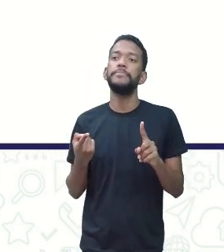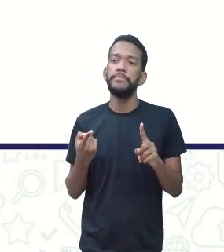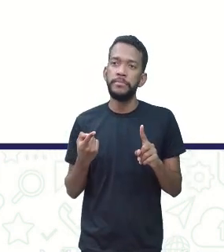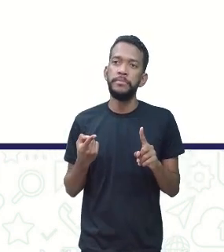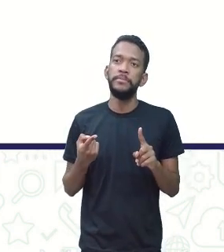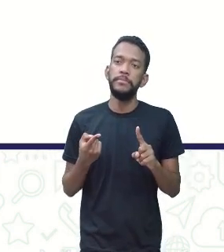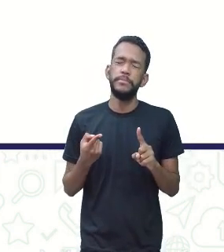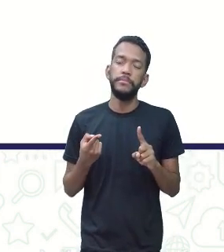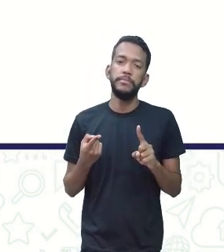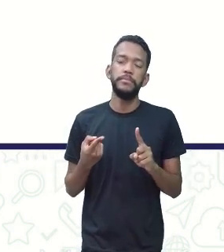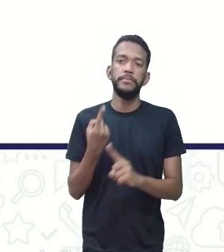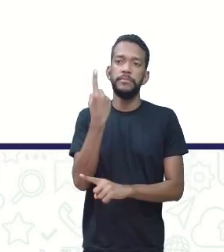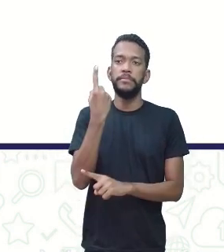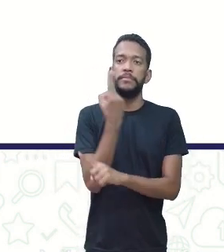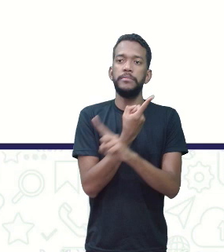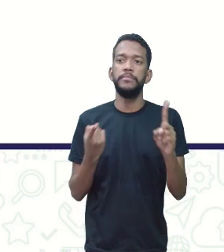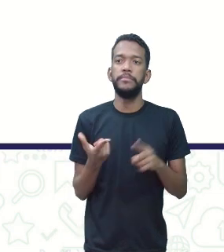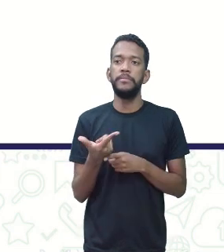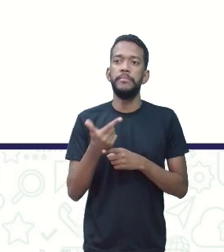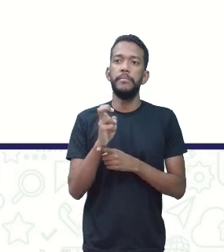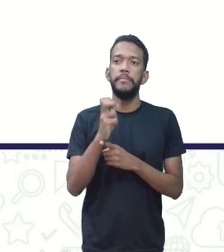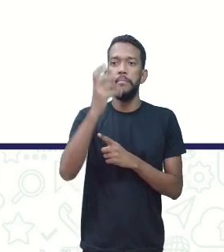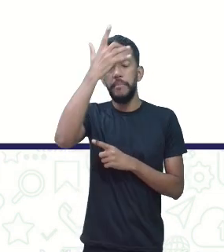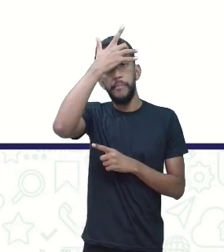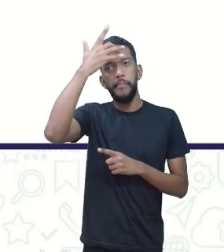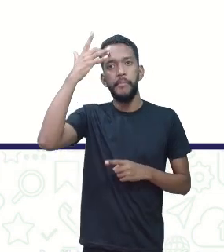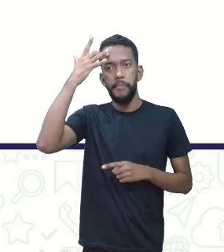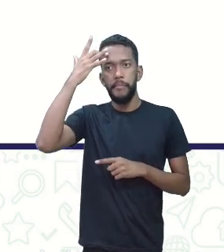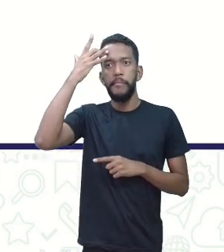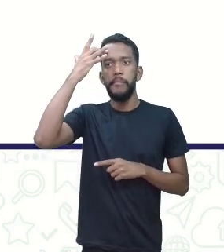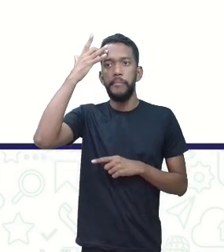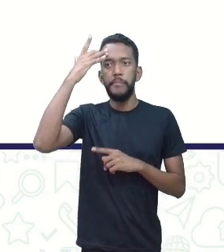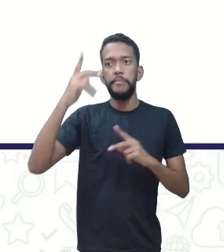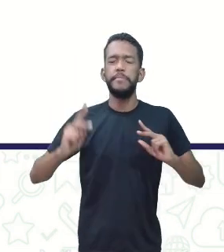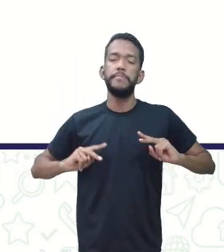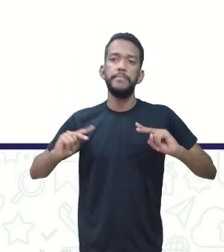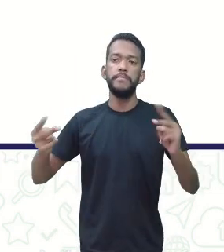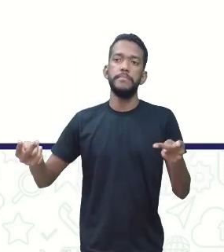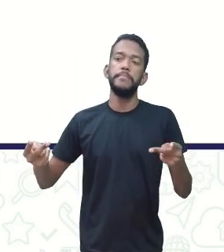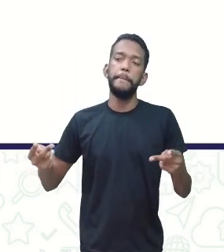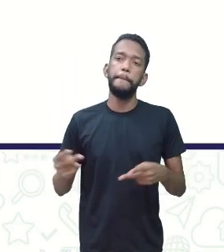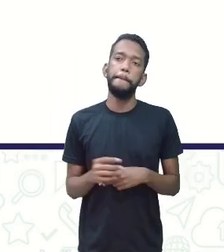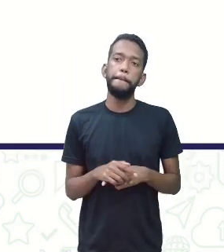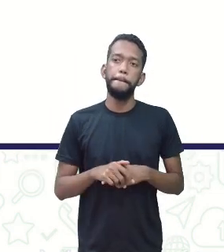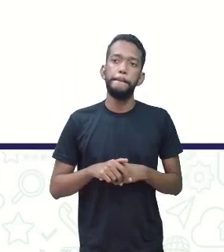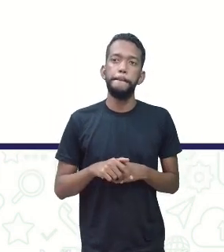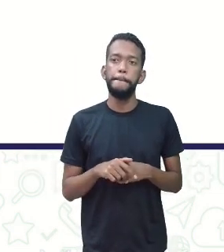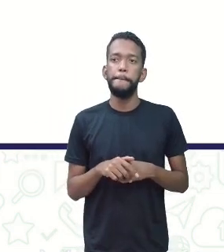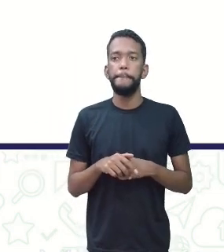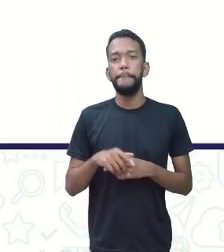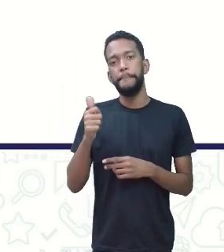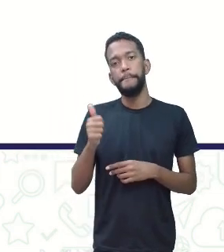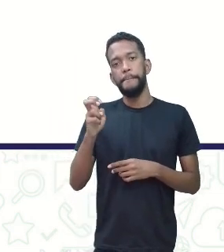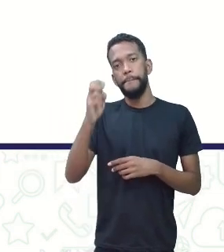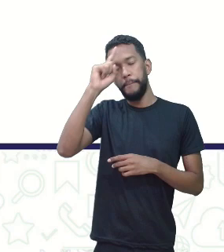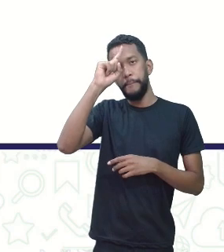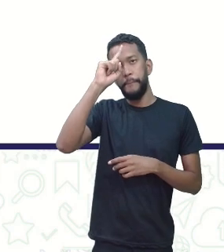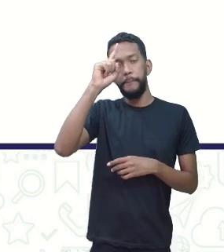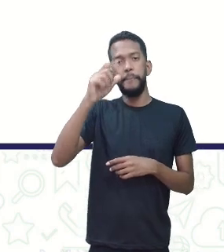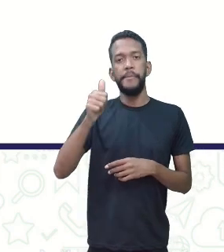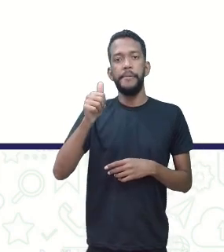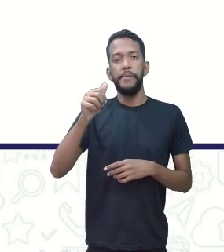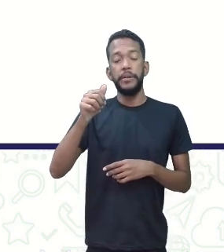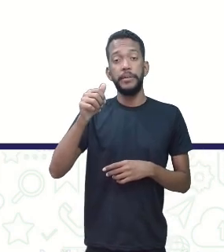dias, 1,25 pessoas são infectadas e depois de 30 dias, a gente tem 15